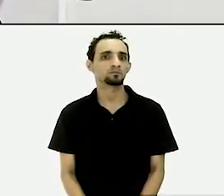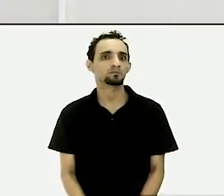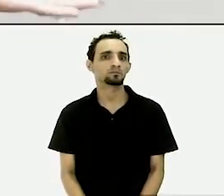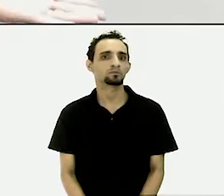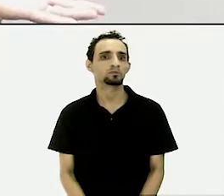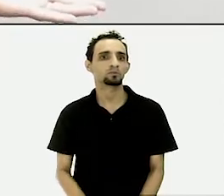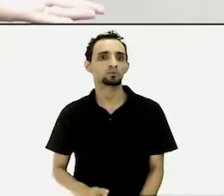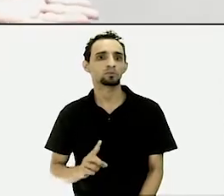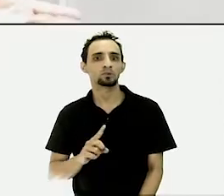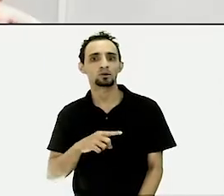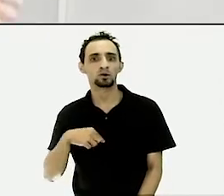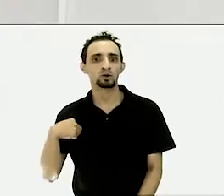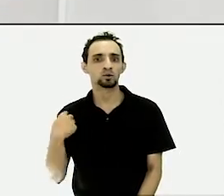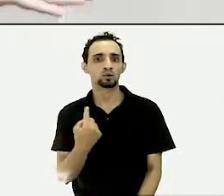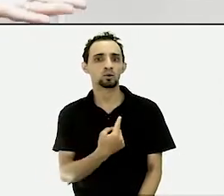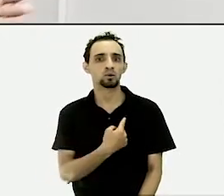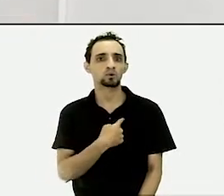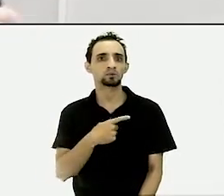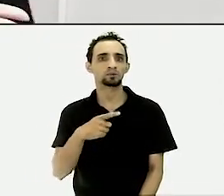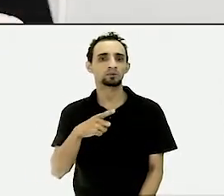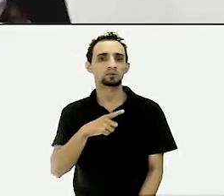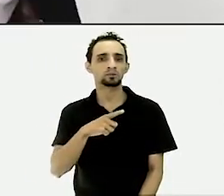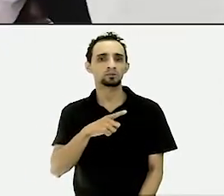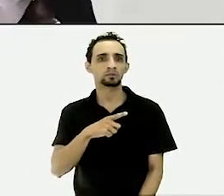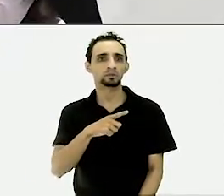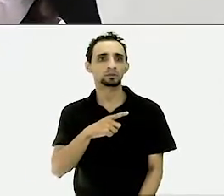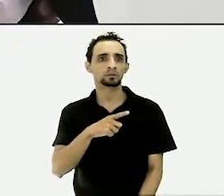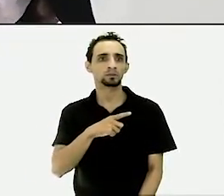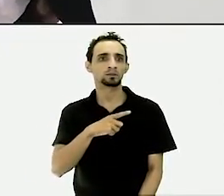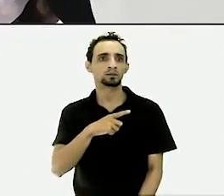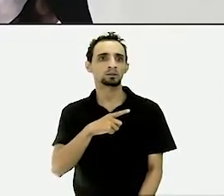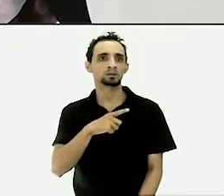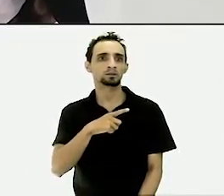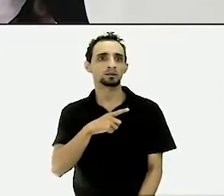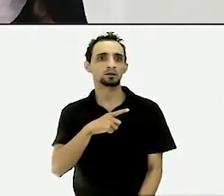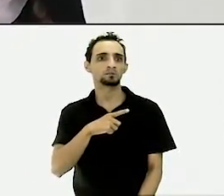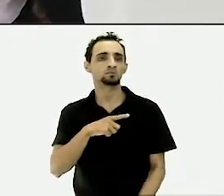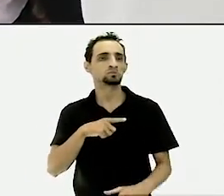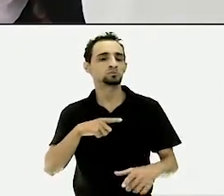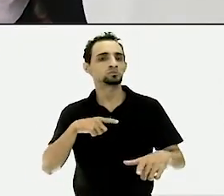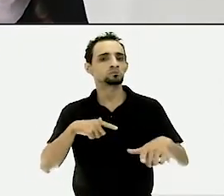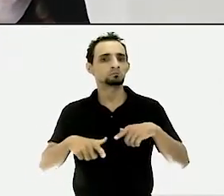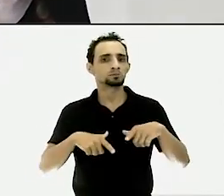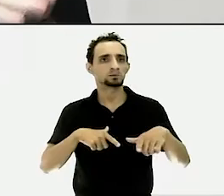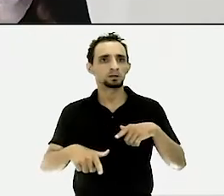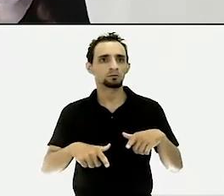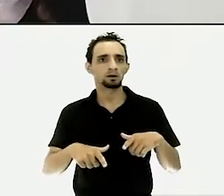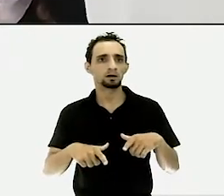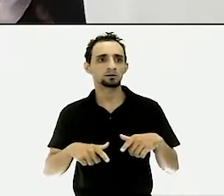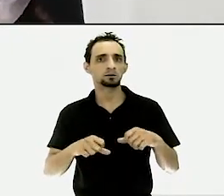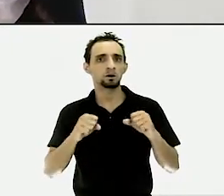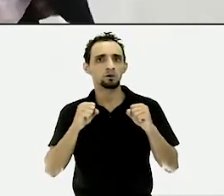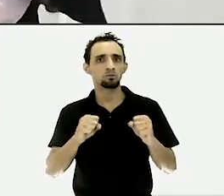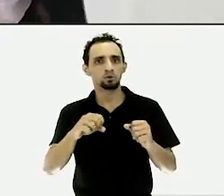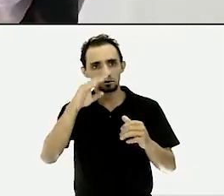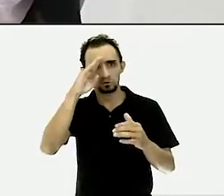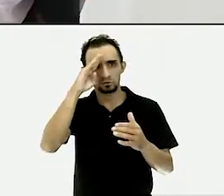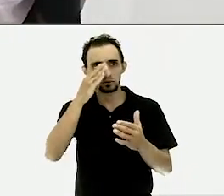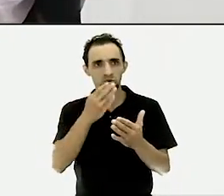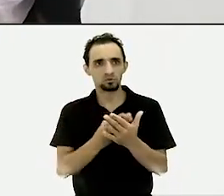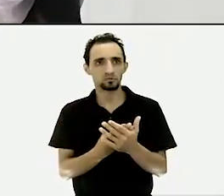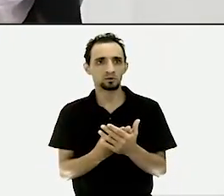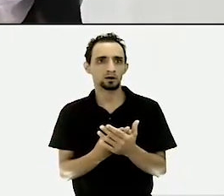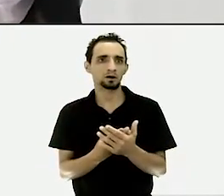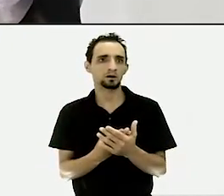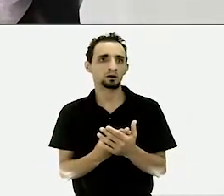e de repente não sai aquele alimento, você estraga, porque tem prazo de validade, a gente sabe disso. Mas pode contar com a Câmara. O prefeito, o